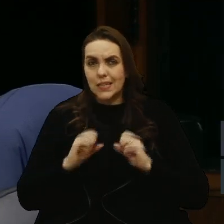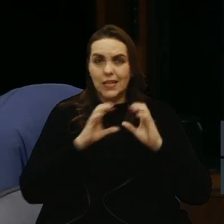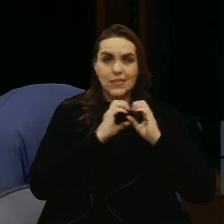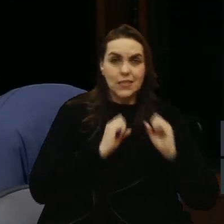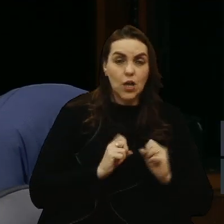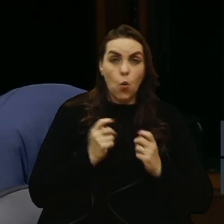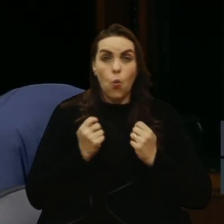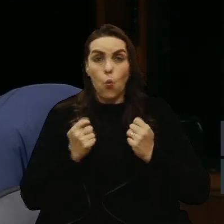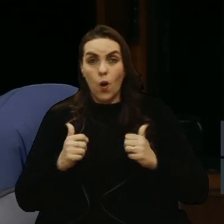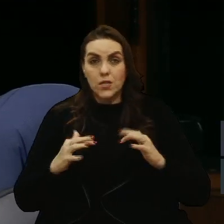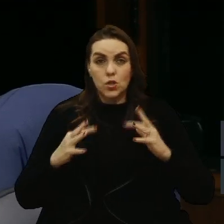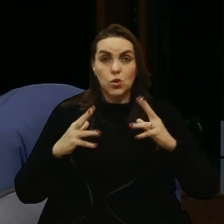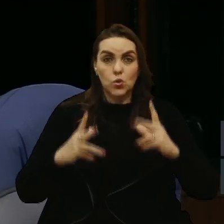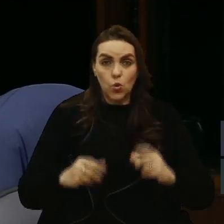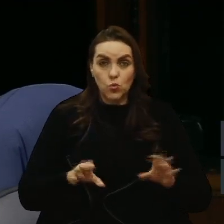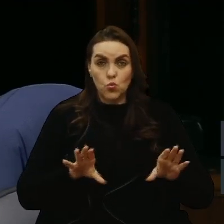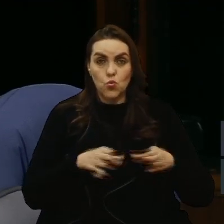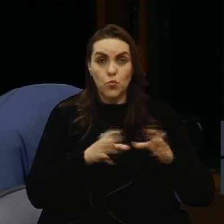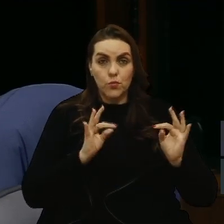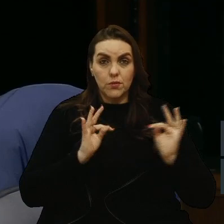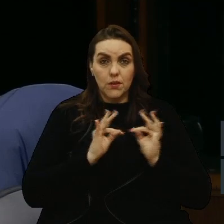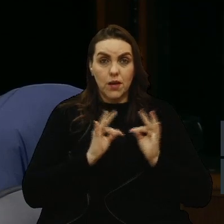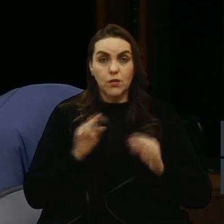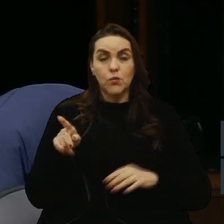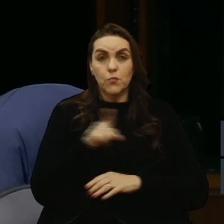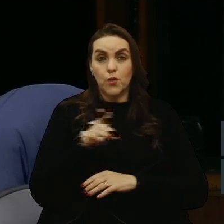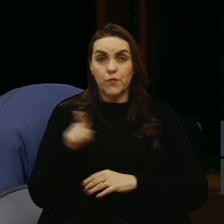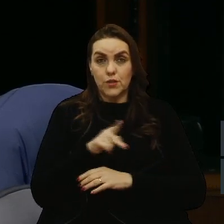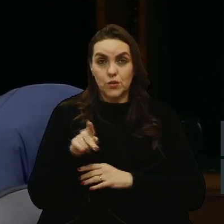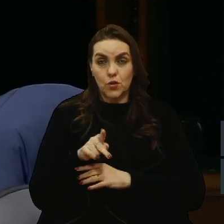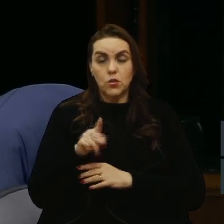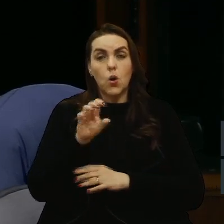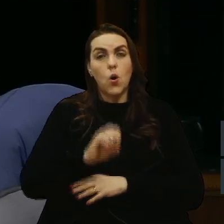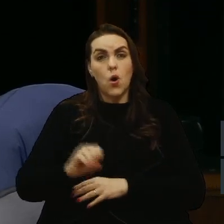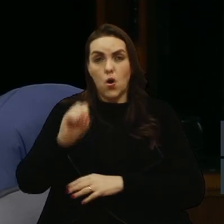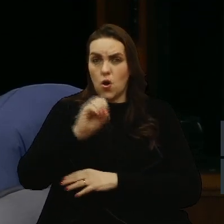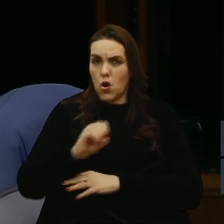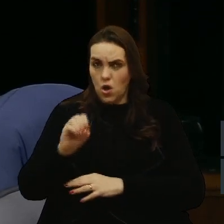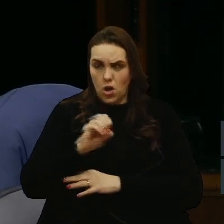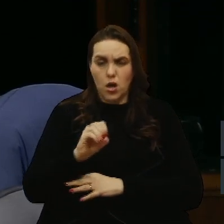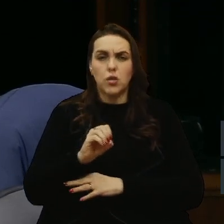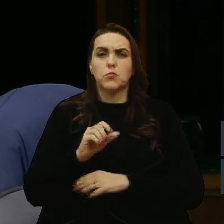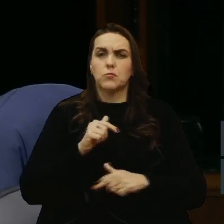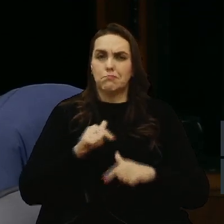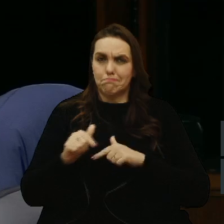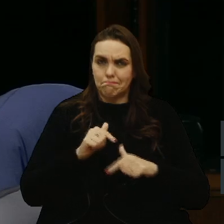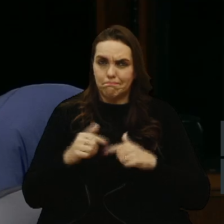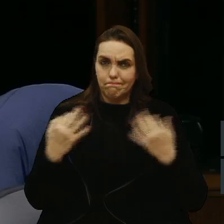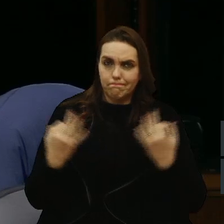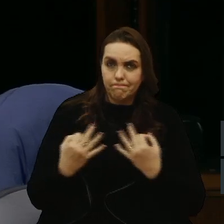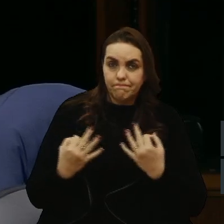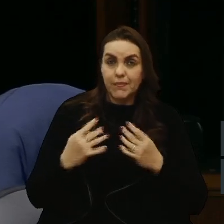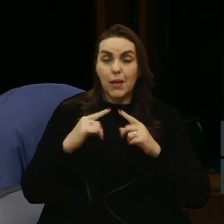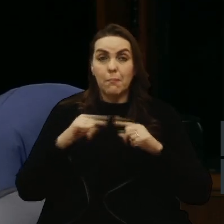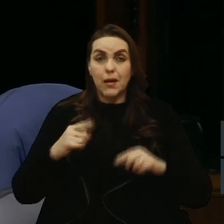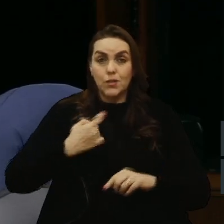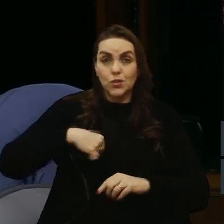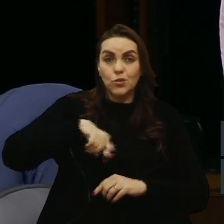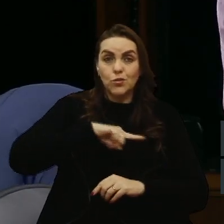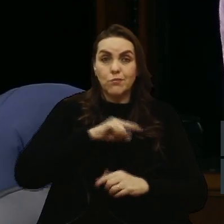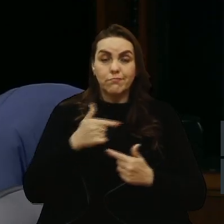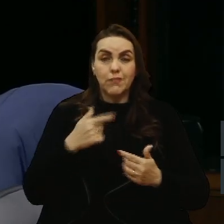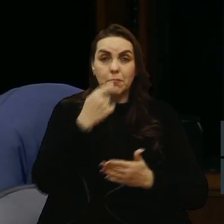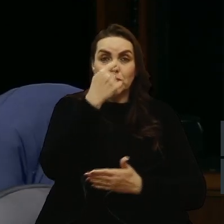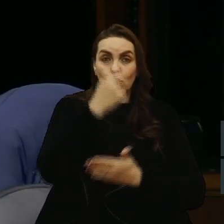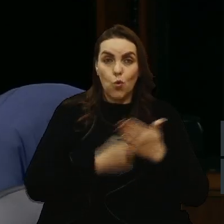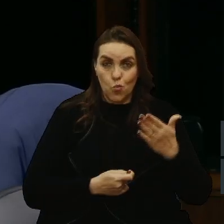quase todo o corpo técnico de professores, que são ótimos, que prestam um baita trabalho, mas nós não temos